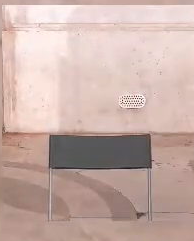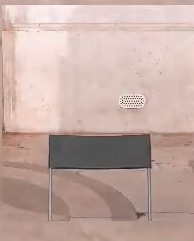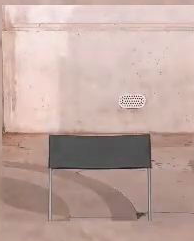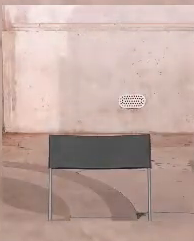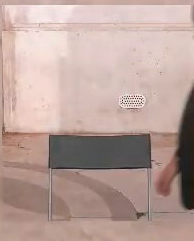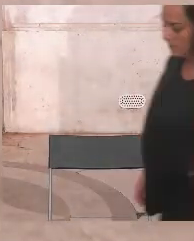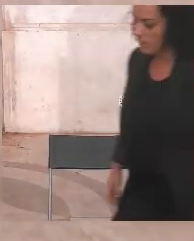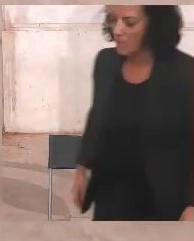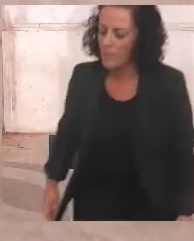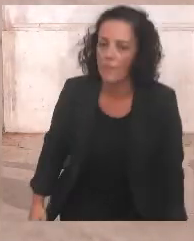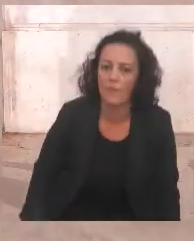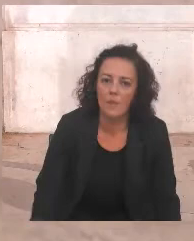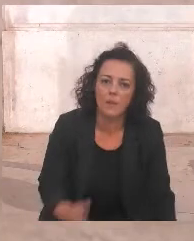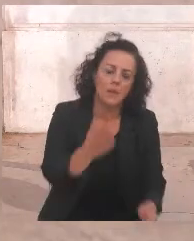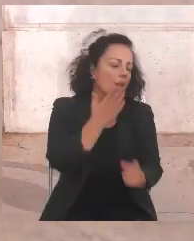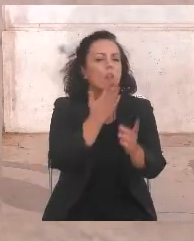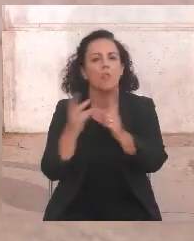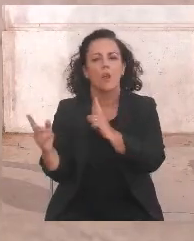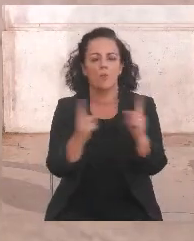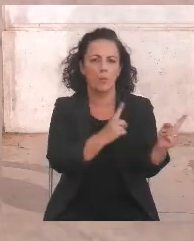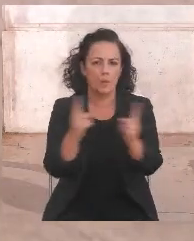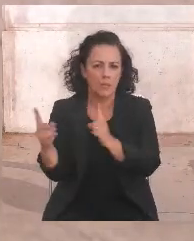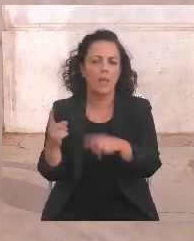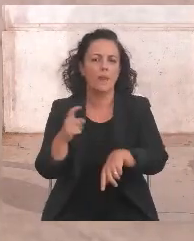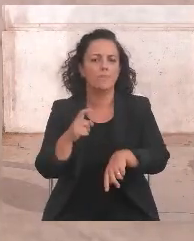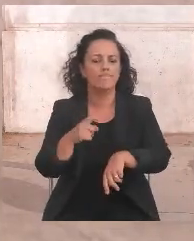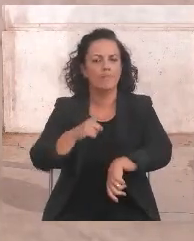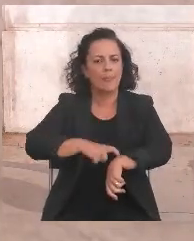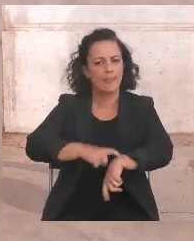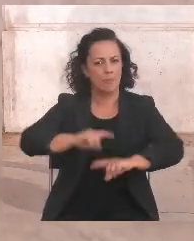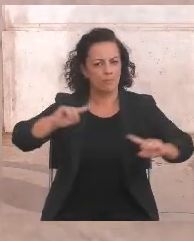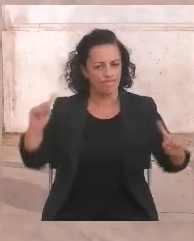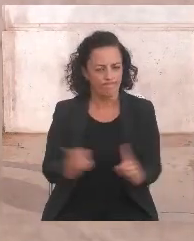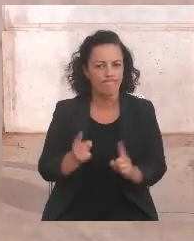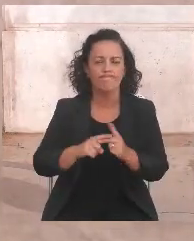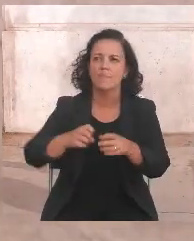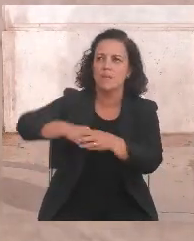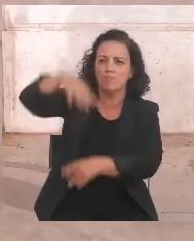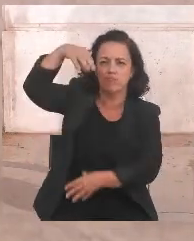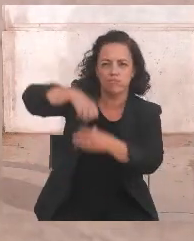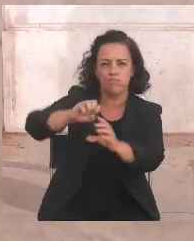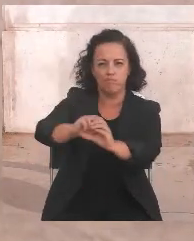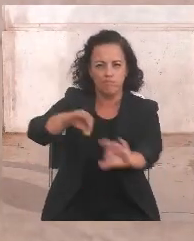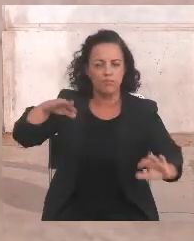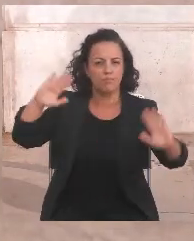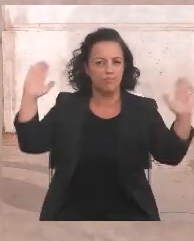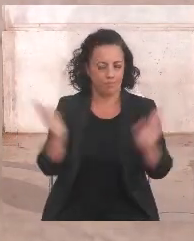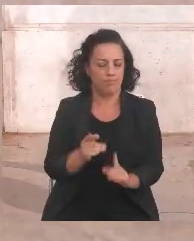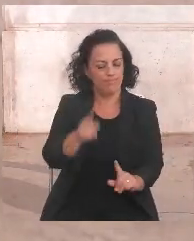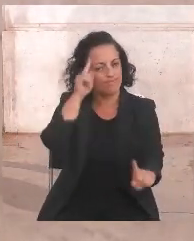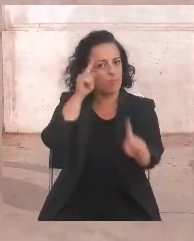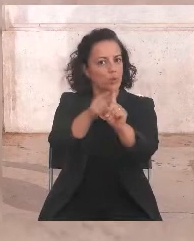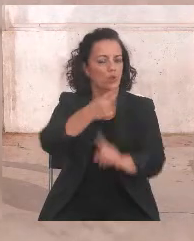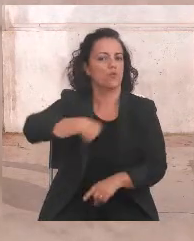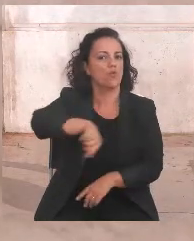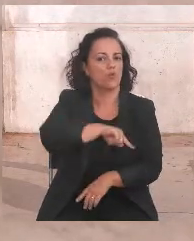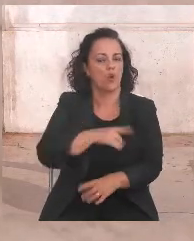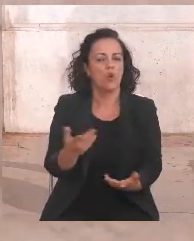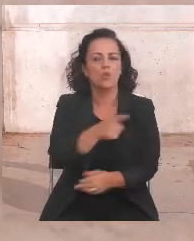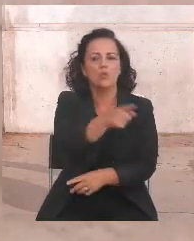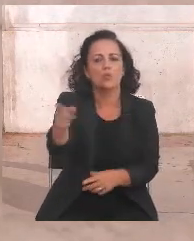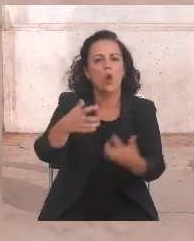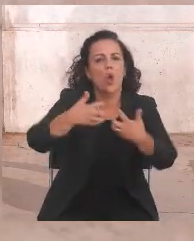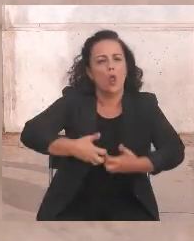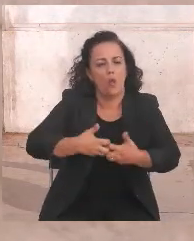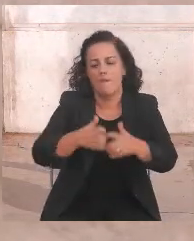Reduzir tempos, reduzir preços, reduzir emissões, será esse o nosso lema. Não tenham